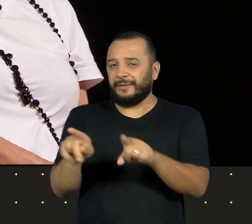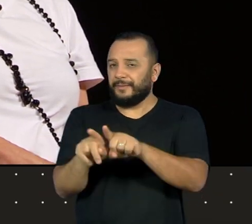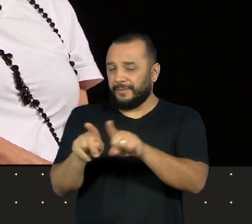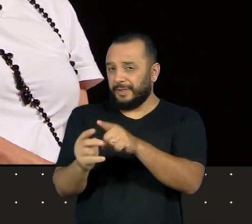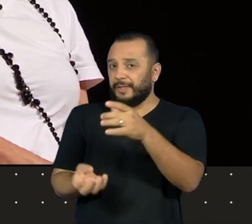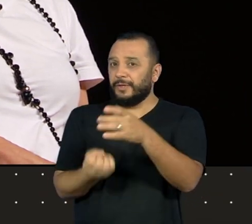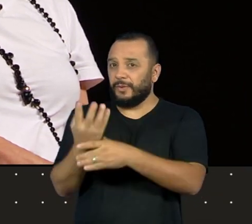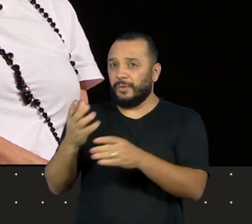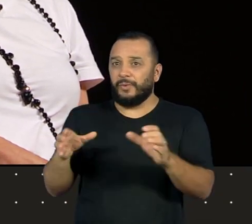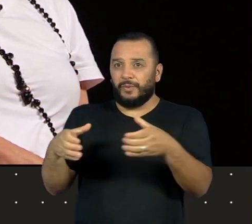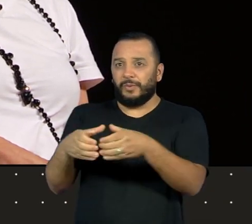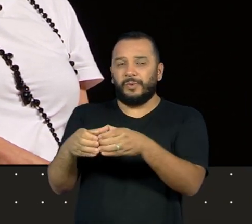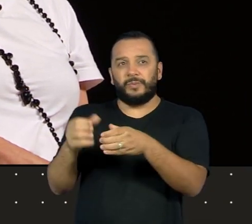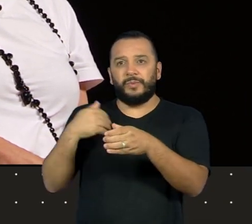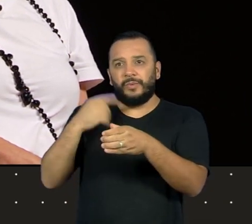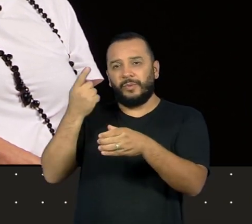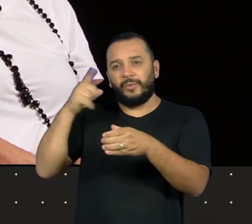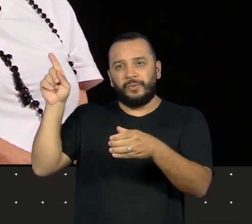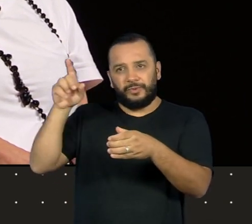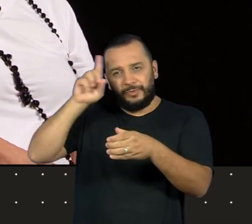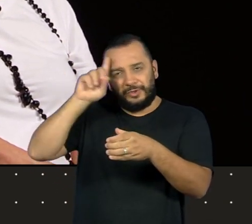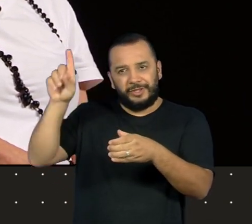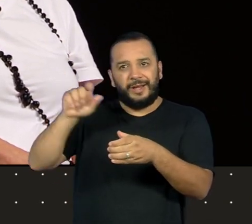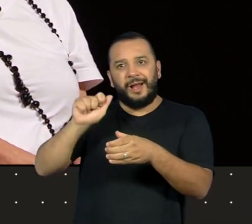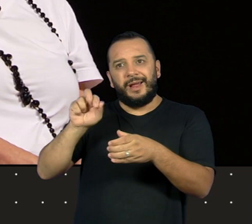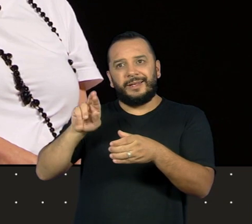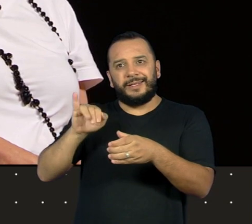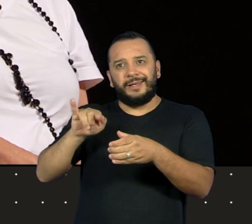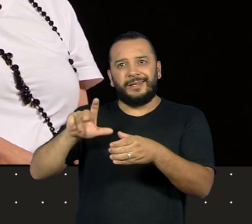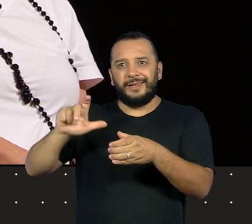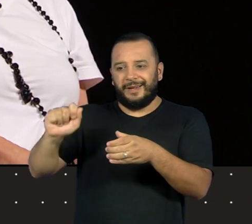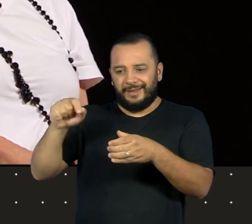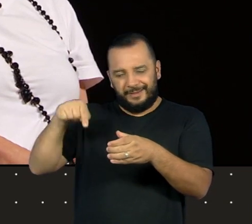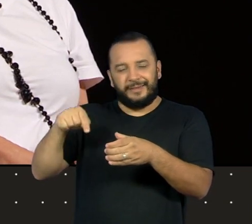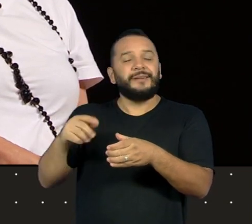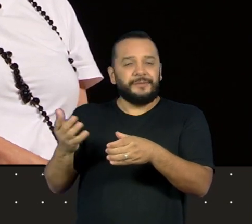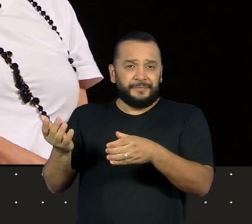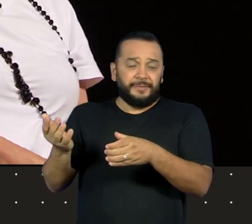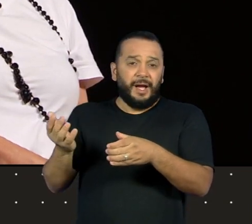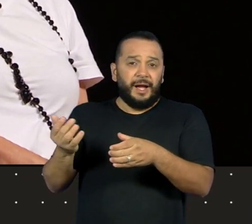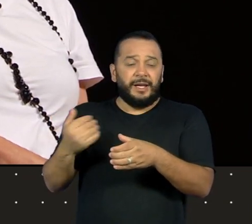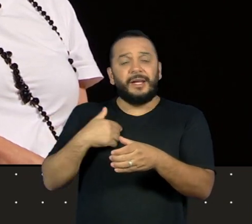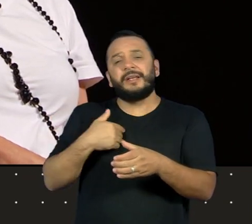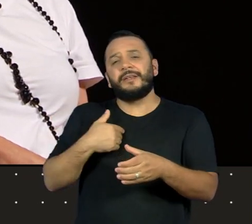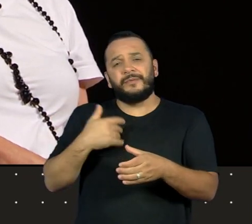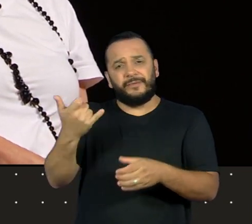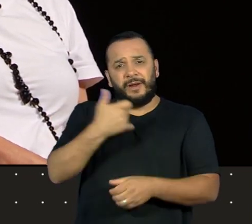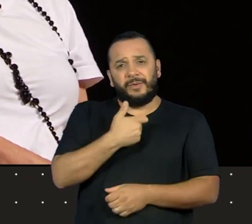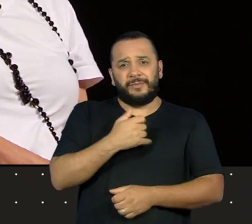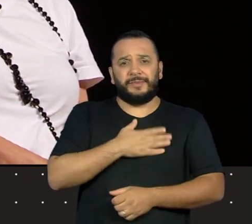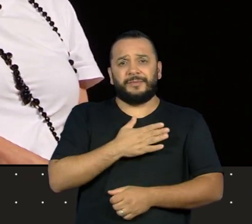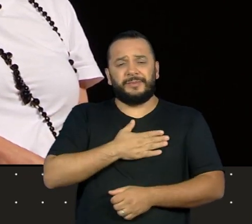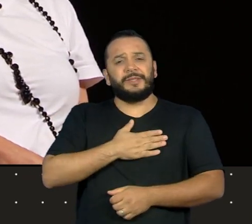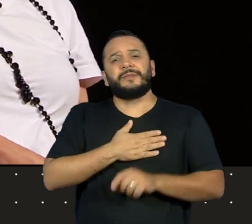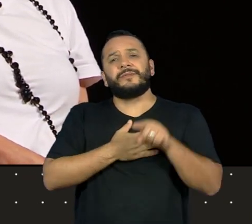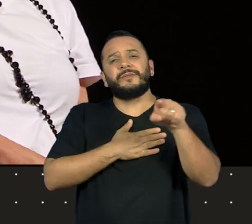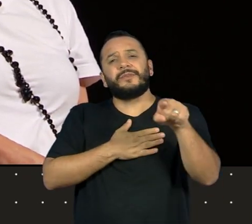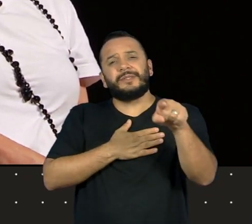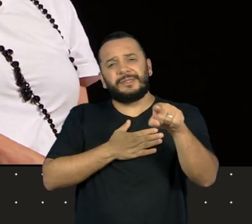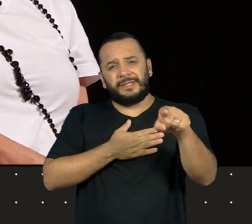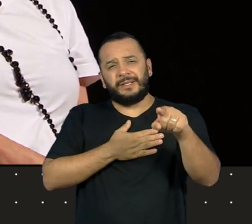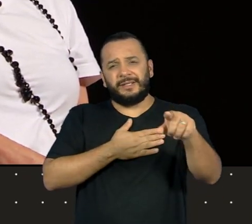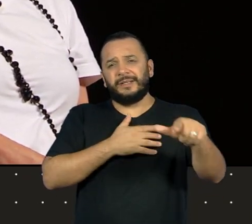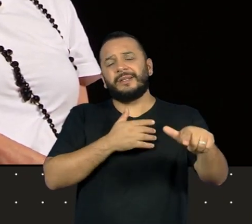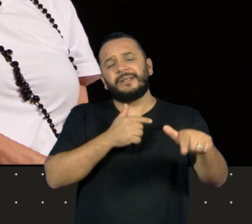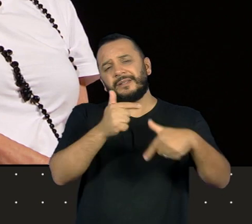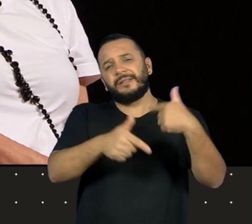elenco de O Último Dia de Araceli, uma peça do Marcílio Moraes. E ele veio falar comigo e falou assim, Oswaldo, você vai trabalhar